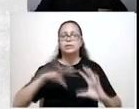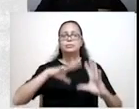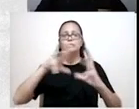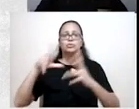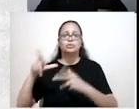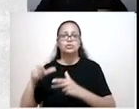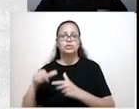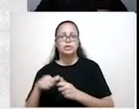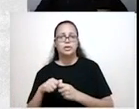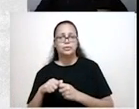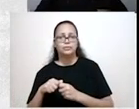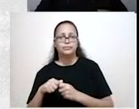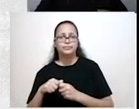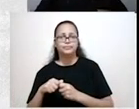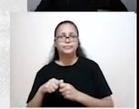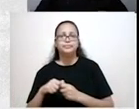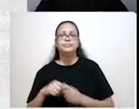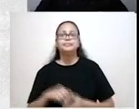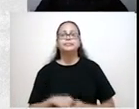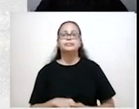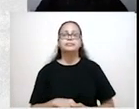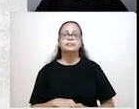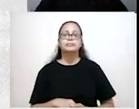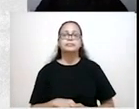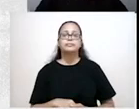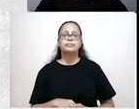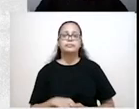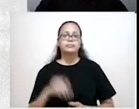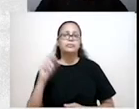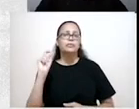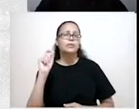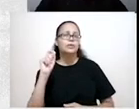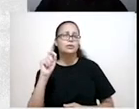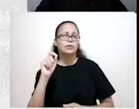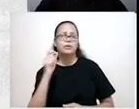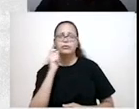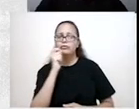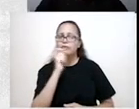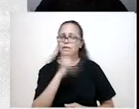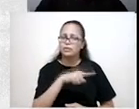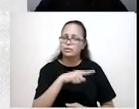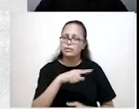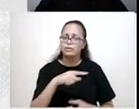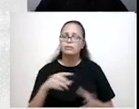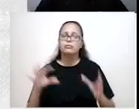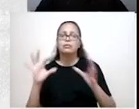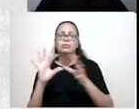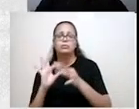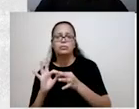A ofensiva do eixo. Quer dizer, então, que o eixo, né, que era formado por